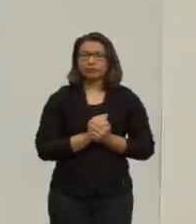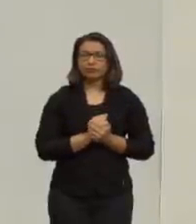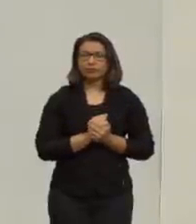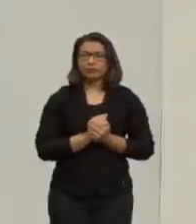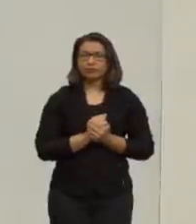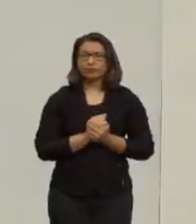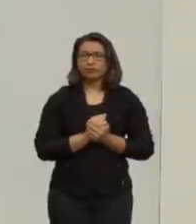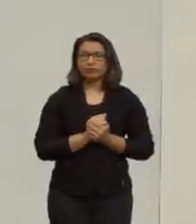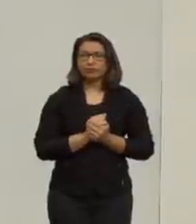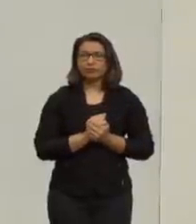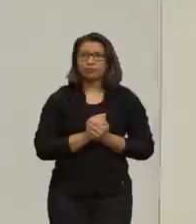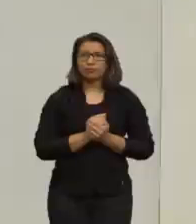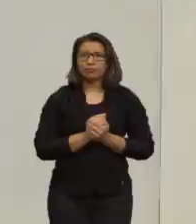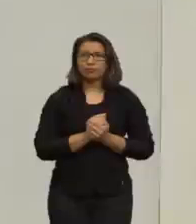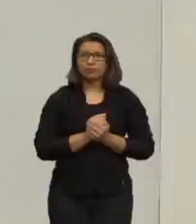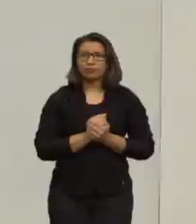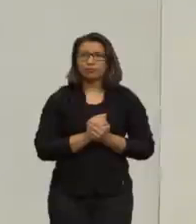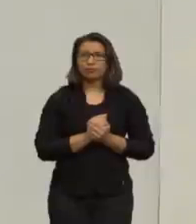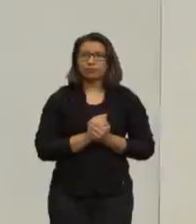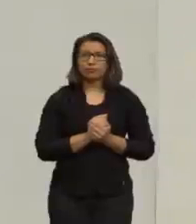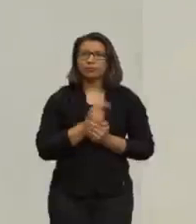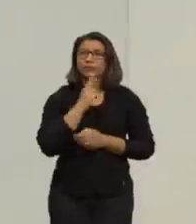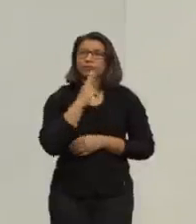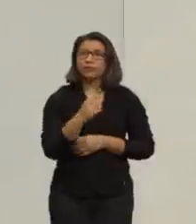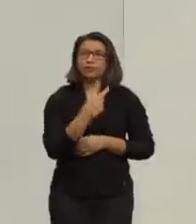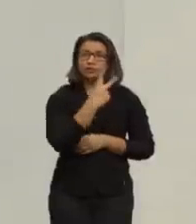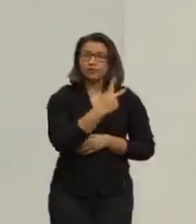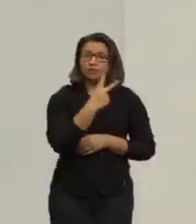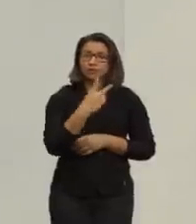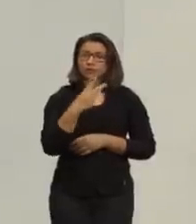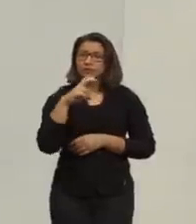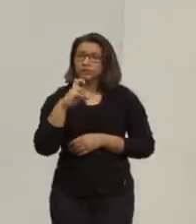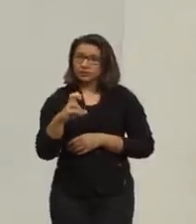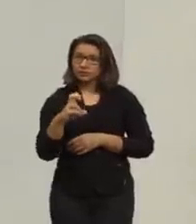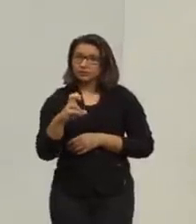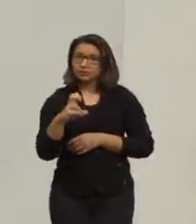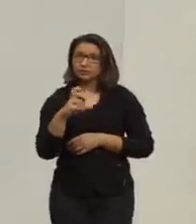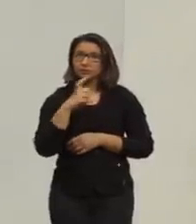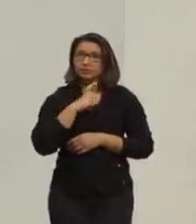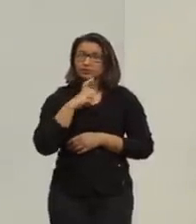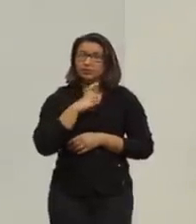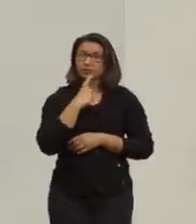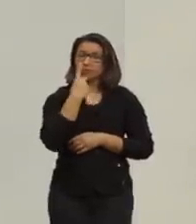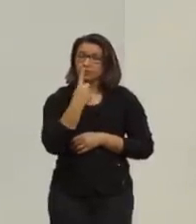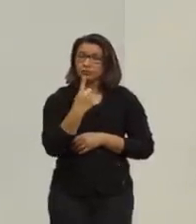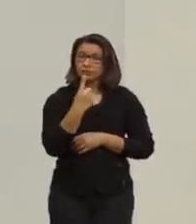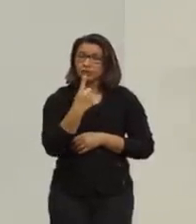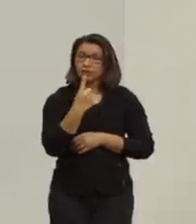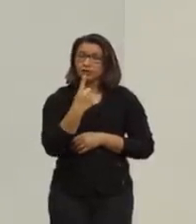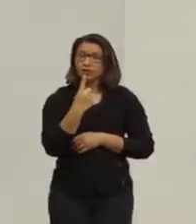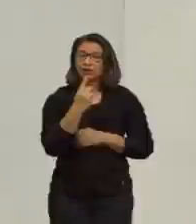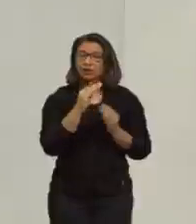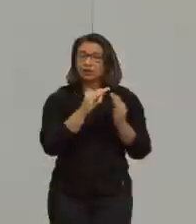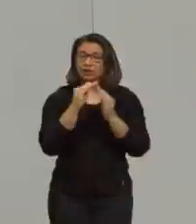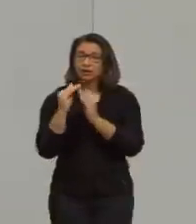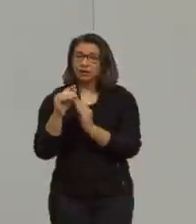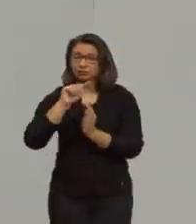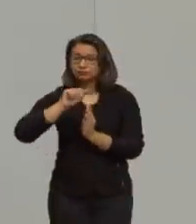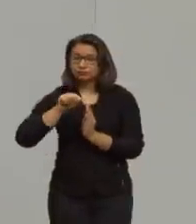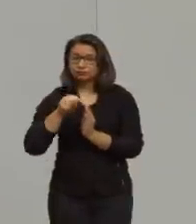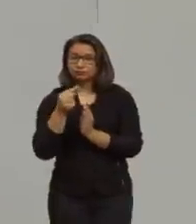5, 12 e 2, porque foi 1 lá, certo? Ó, temos uma casa decimal. Então, uma casa